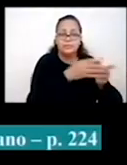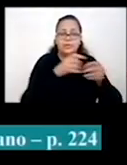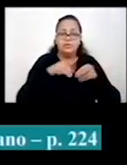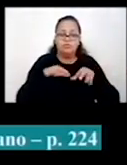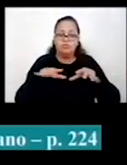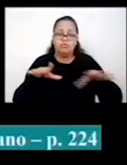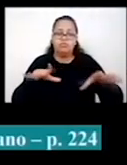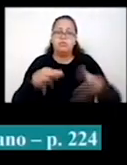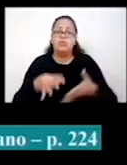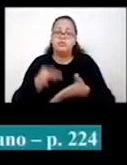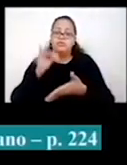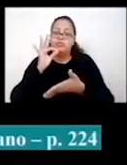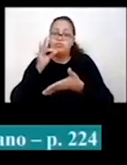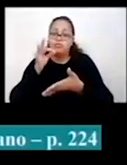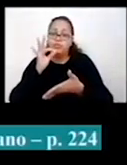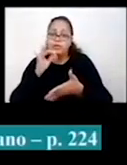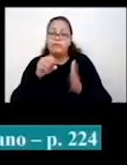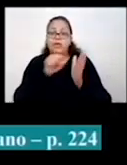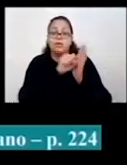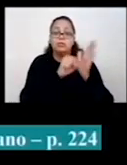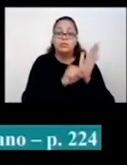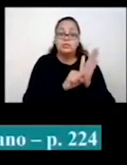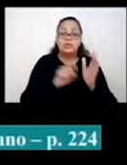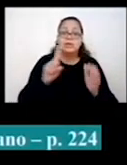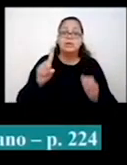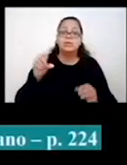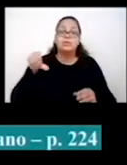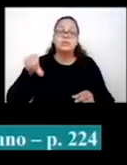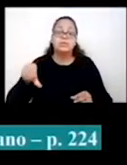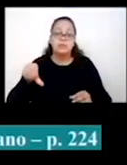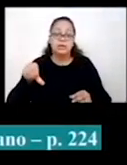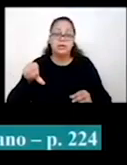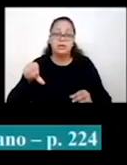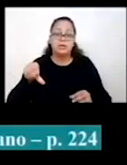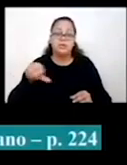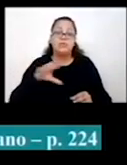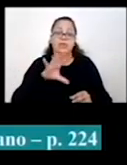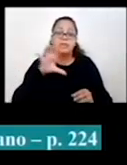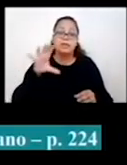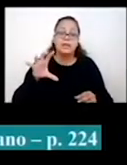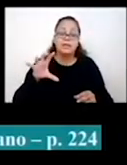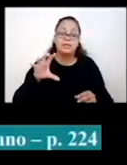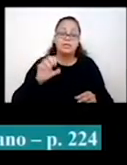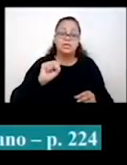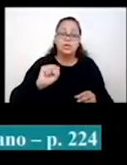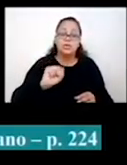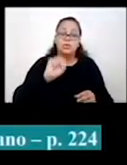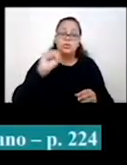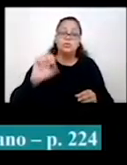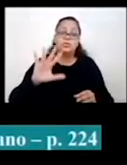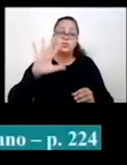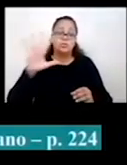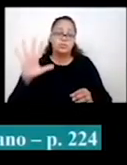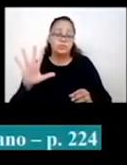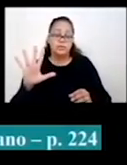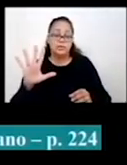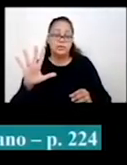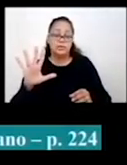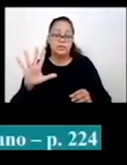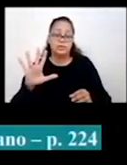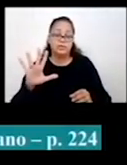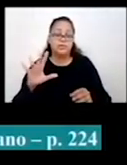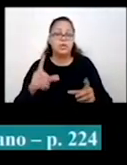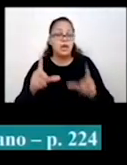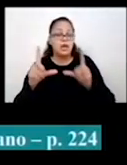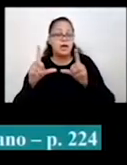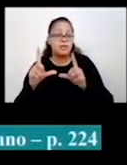né, da expansão do café, né, no século XIX, na região do sudeste do nosso país. Nós temos, inclusive, aqui uma